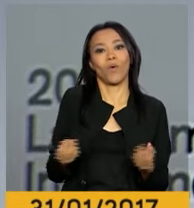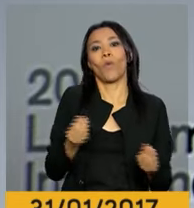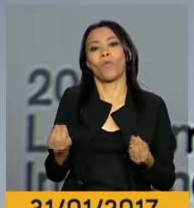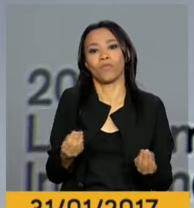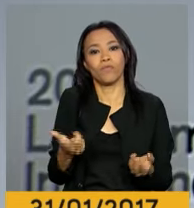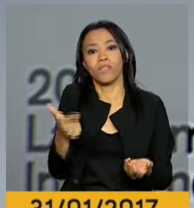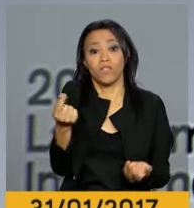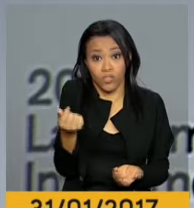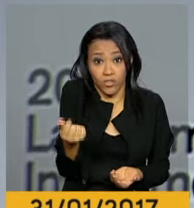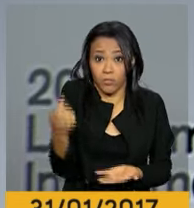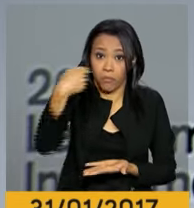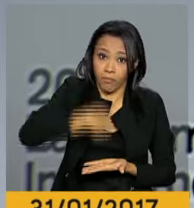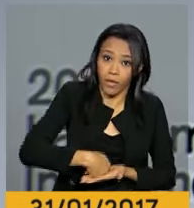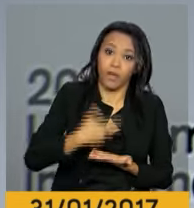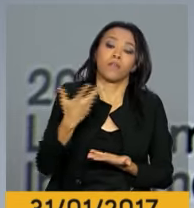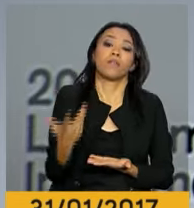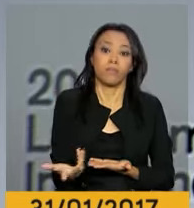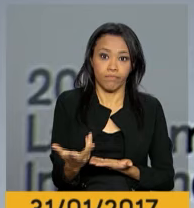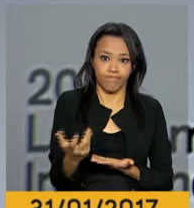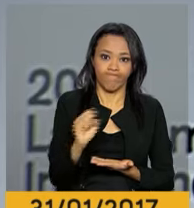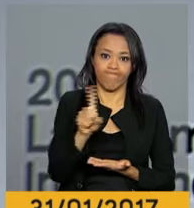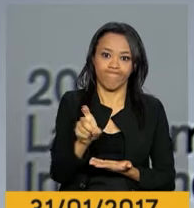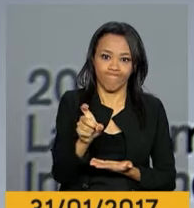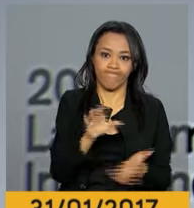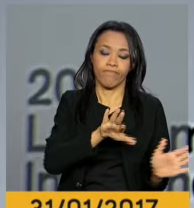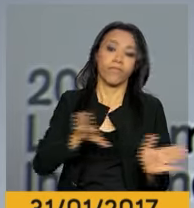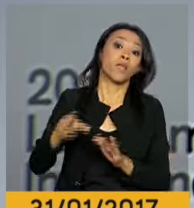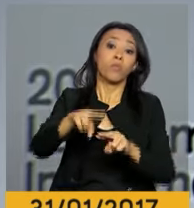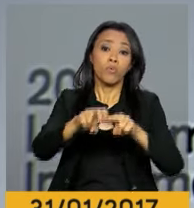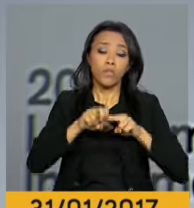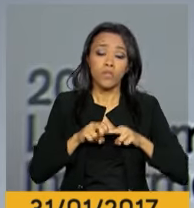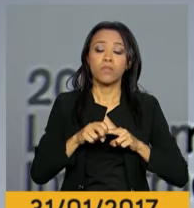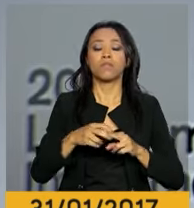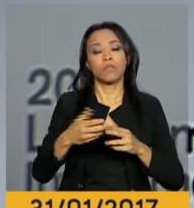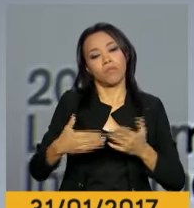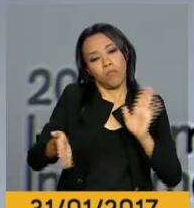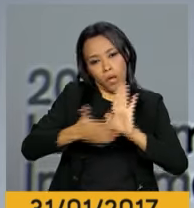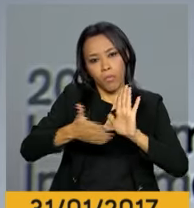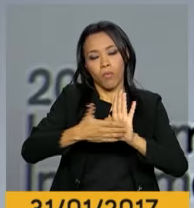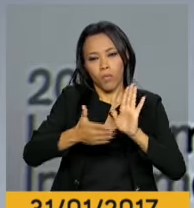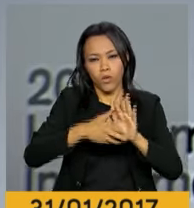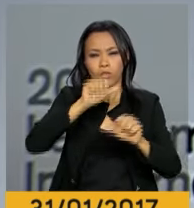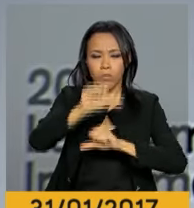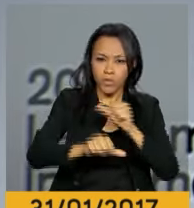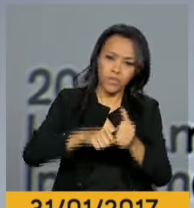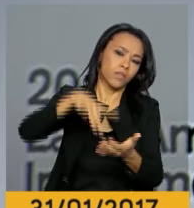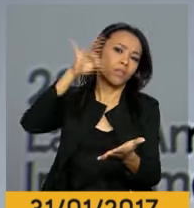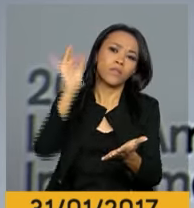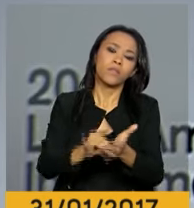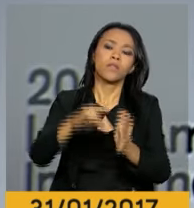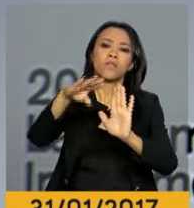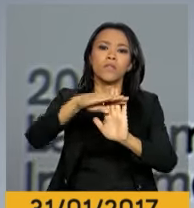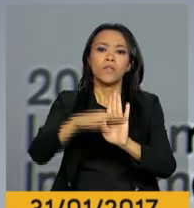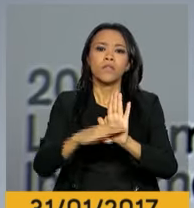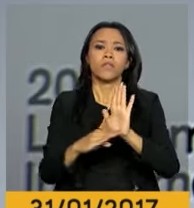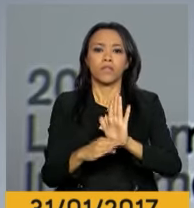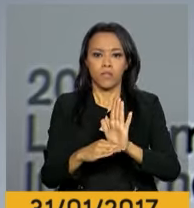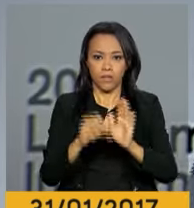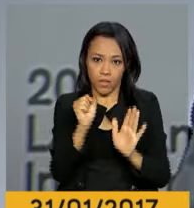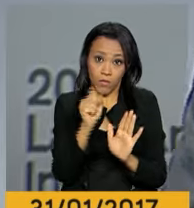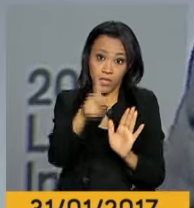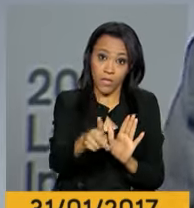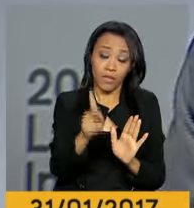ah pensões foi por isso que nós propusemos uma reforma verdadeira altura do desafio maior de salvar a